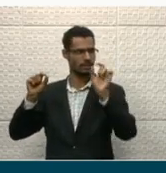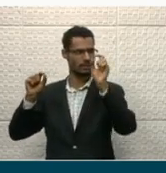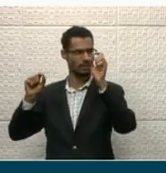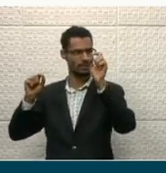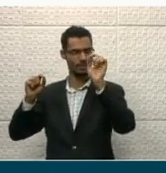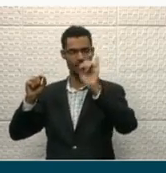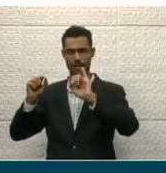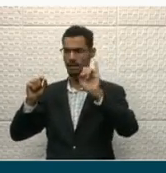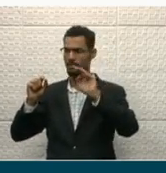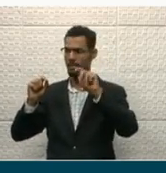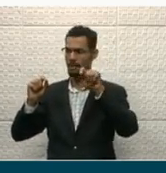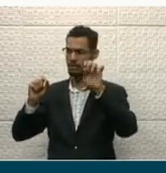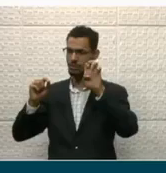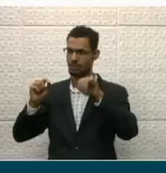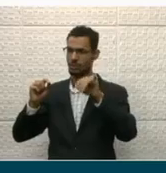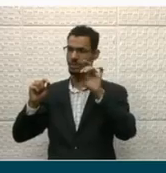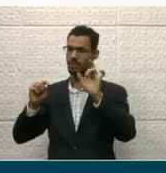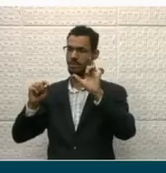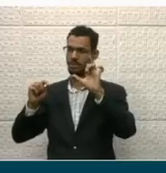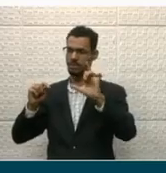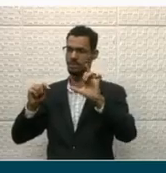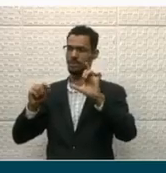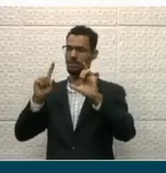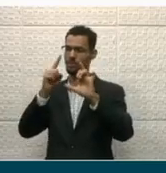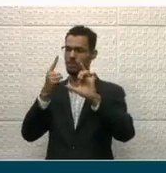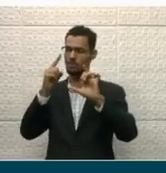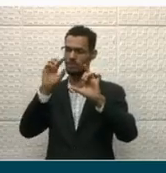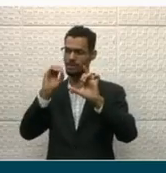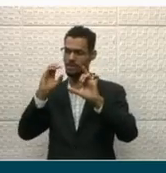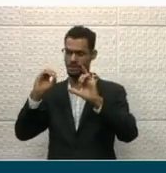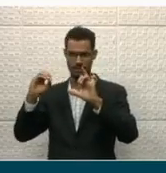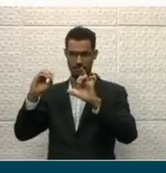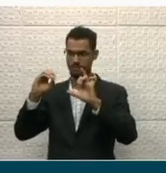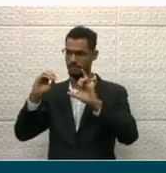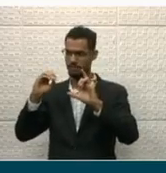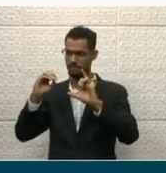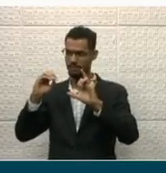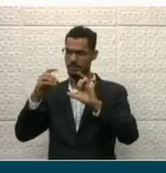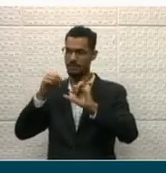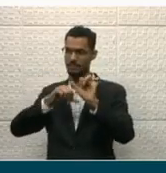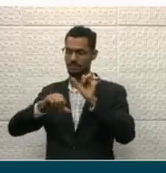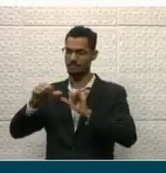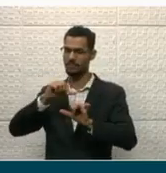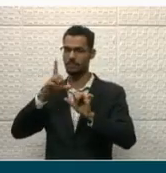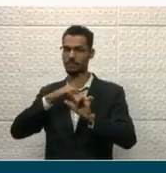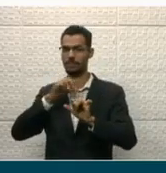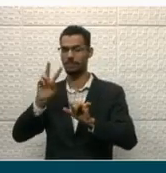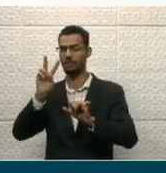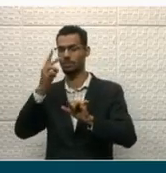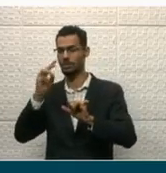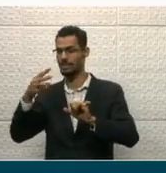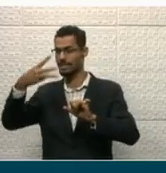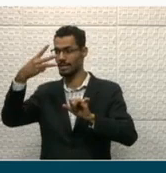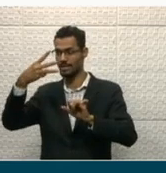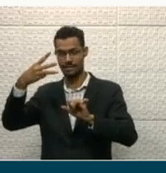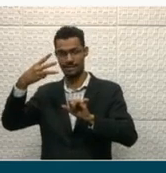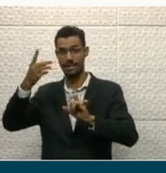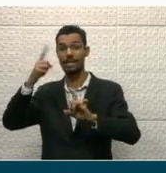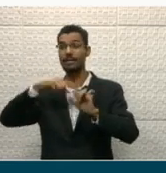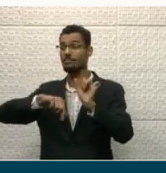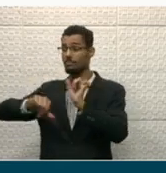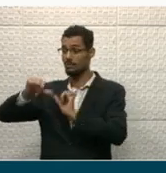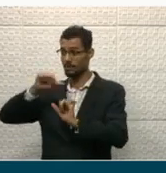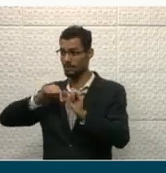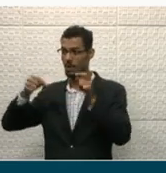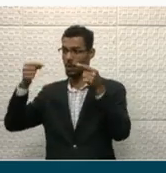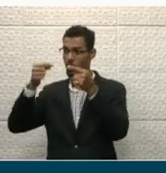a imagem de 1, 0, 0, que é o vetor 2, 3. Os coeficientes